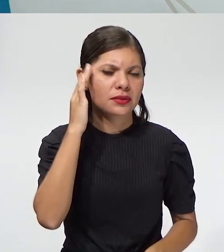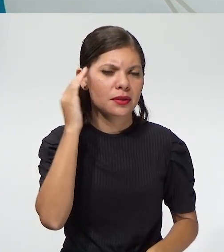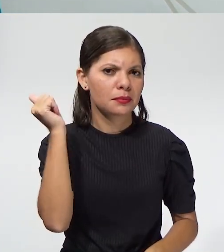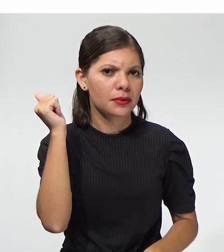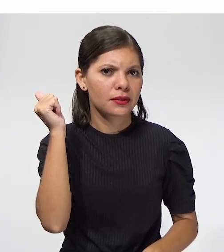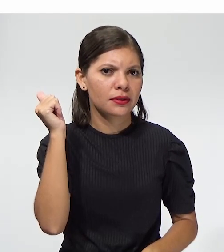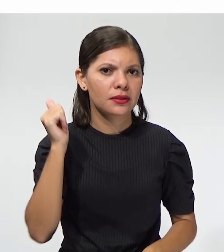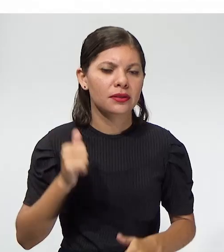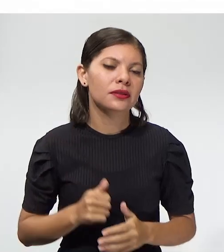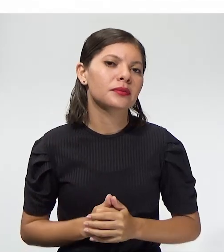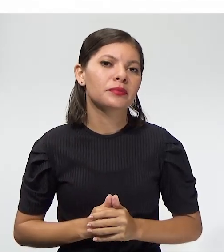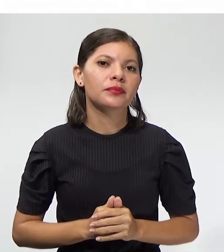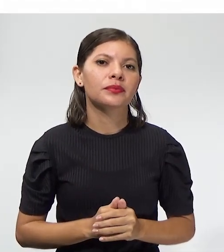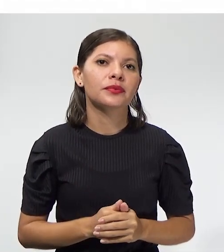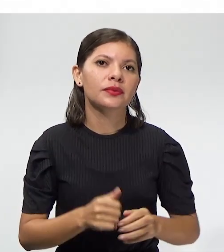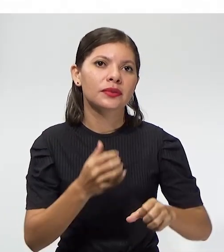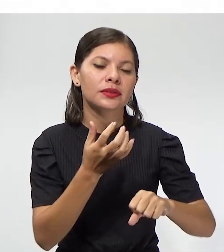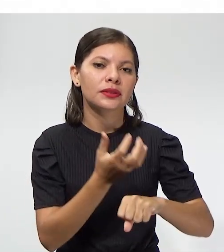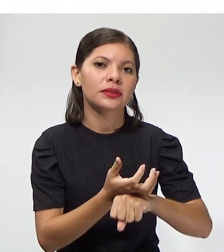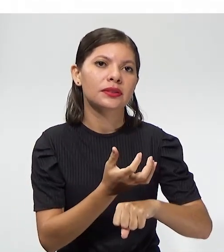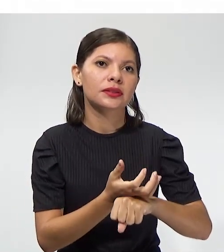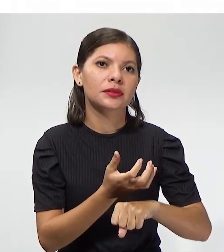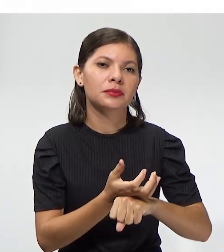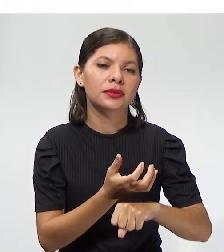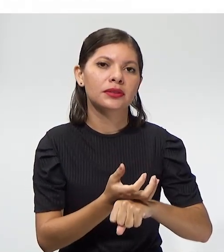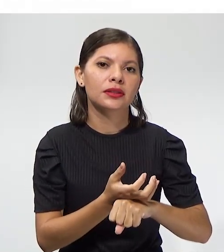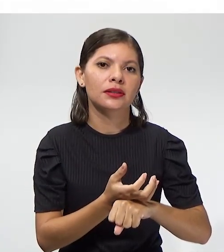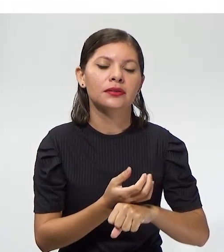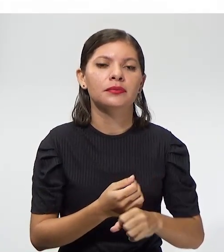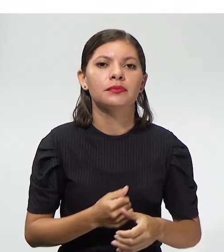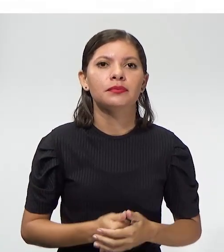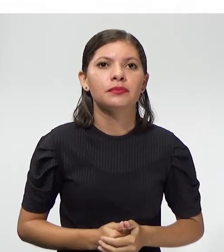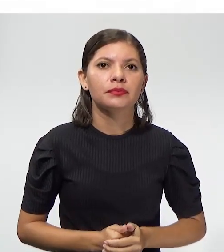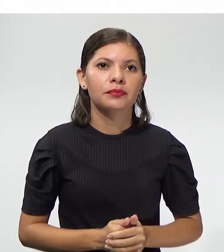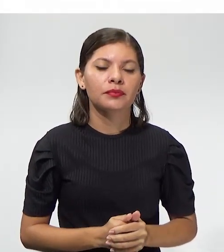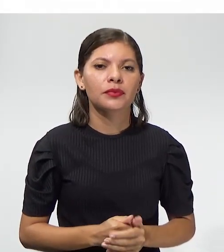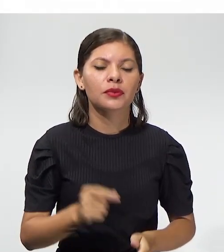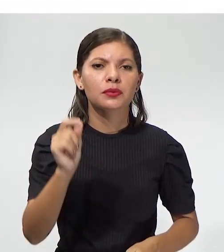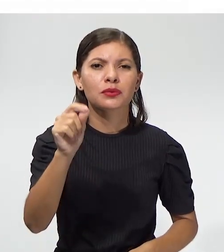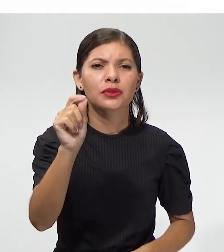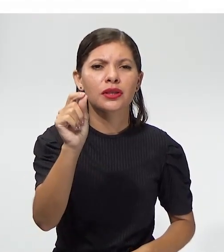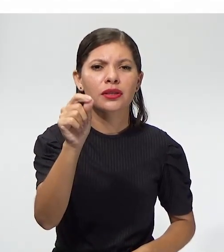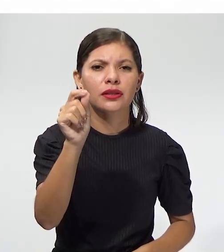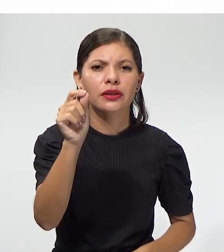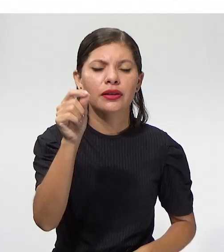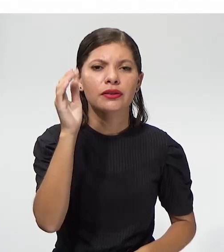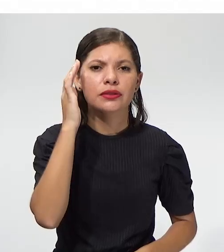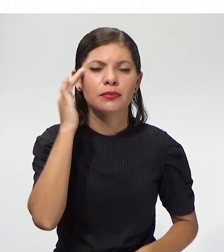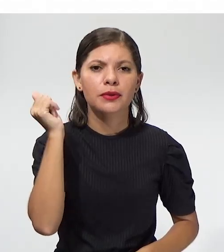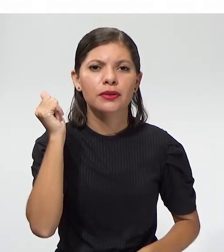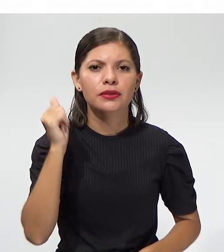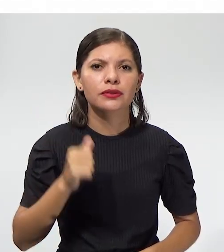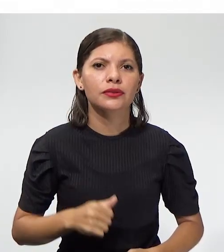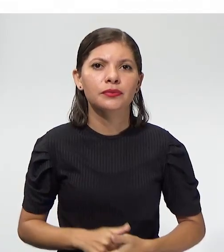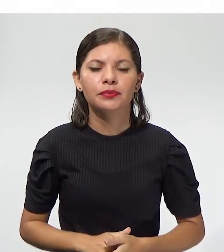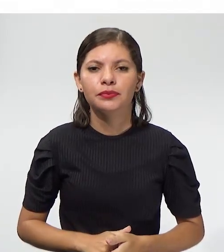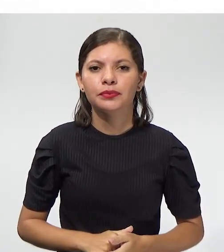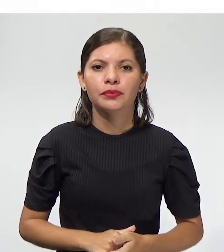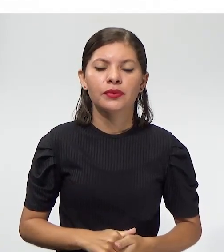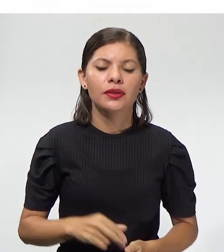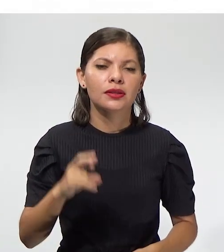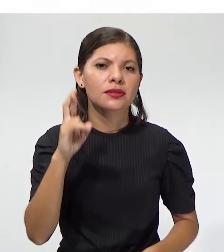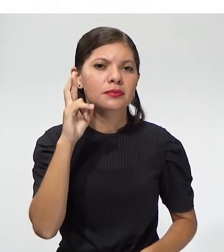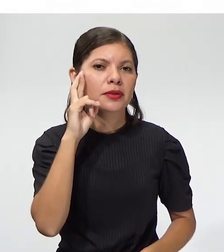Saberes disciplinares. O que são isso? O que são saberes disciplinares? São saberes da experiência,